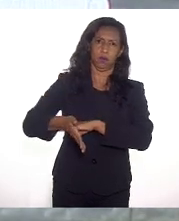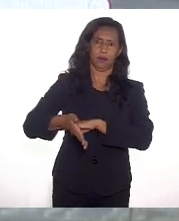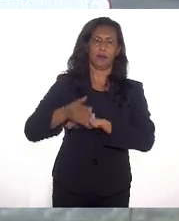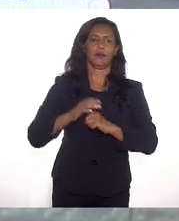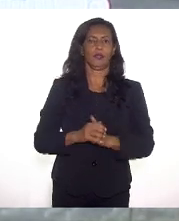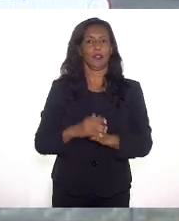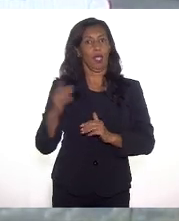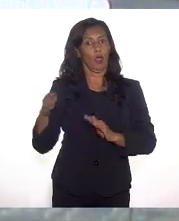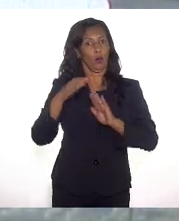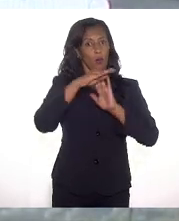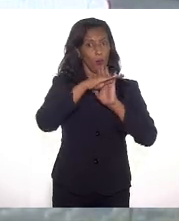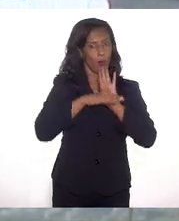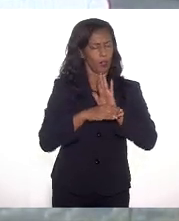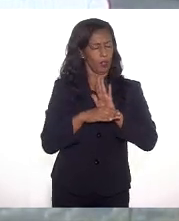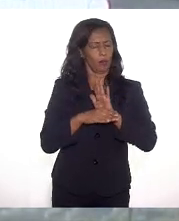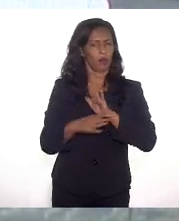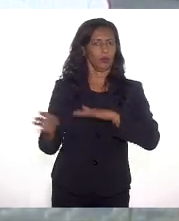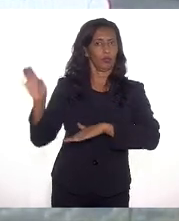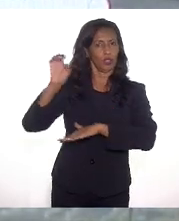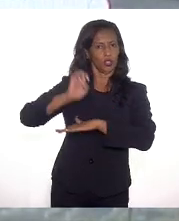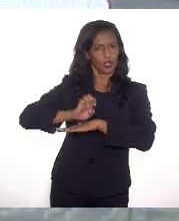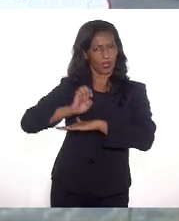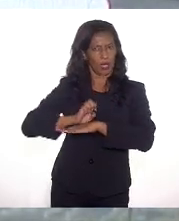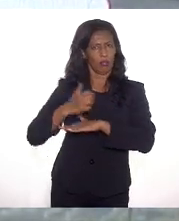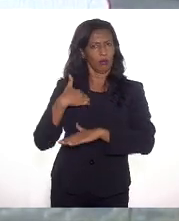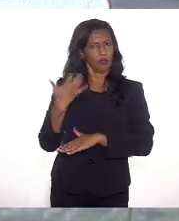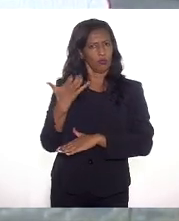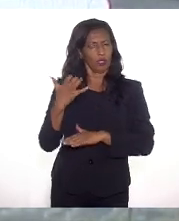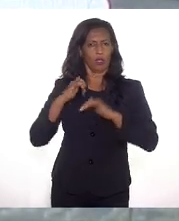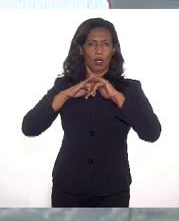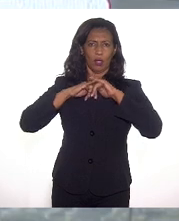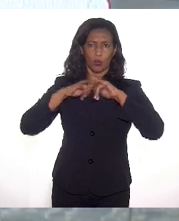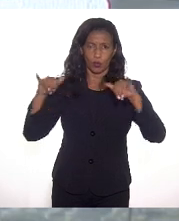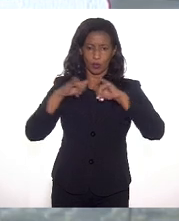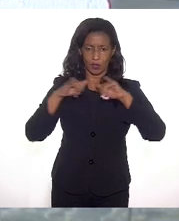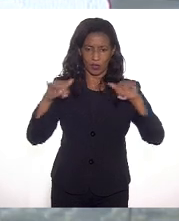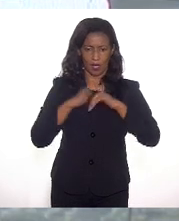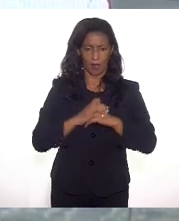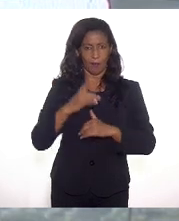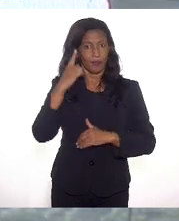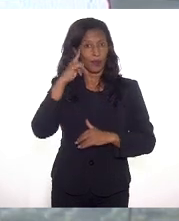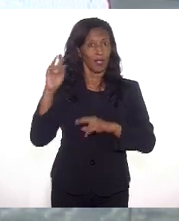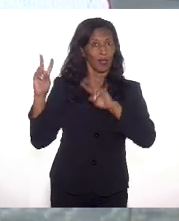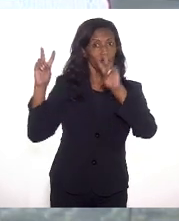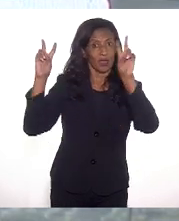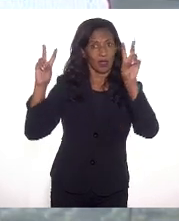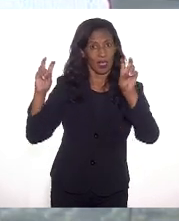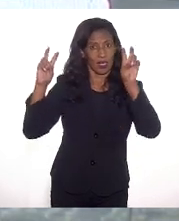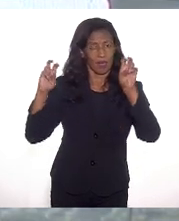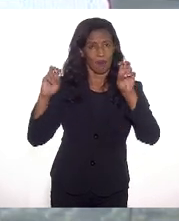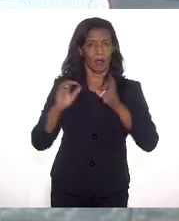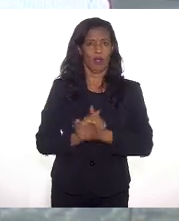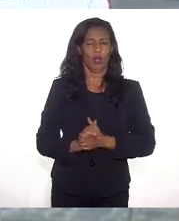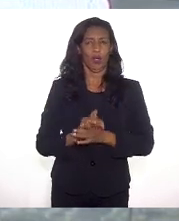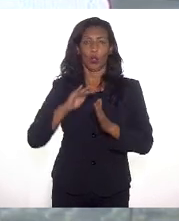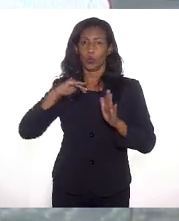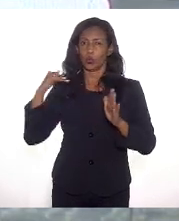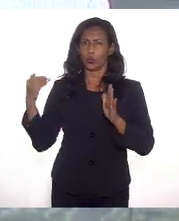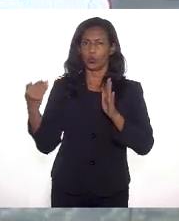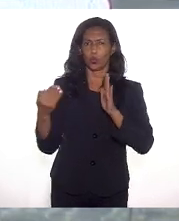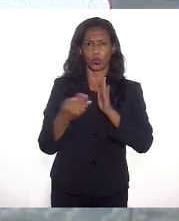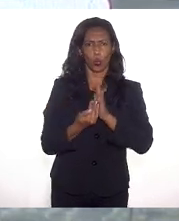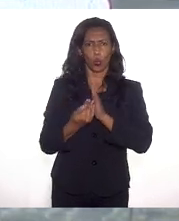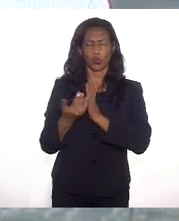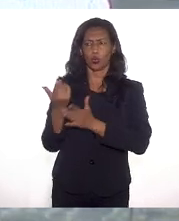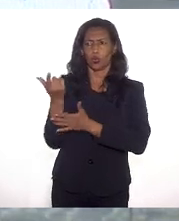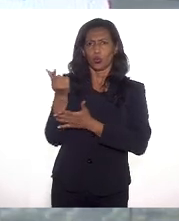avanço em programas do Estado, e eu já queria anunciar aqui, apesar de não ser esse tema, mas que todo o recurso da SEDAI